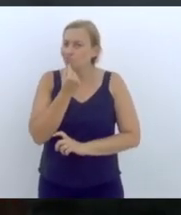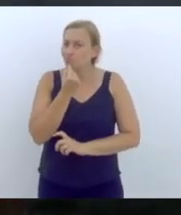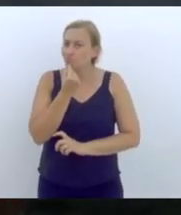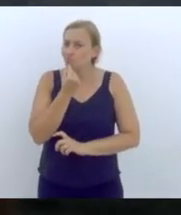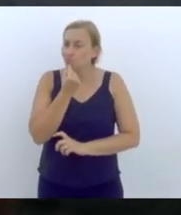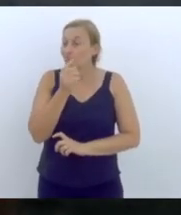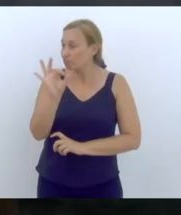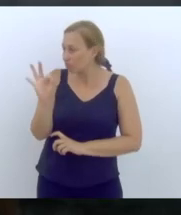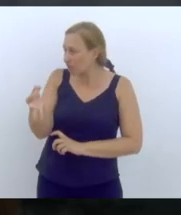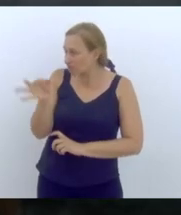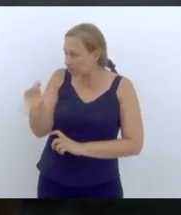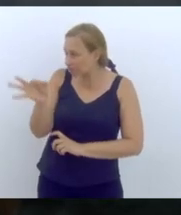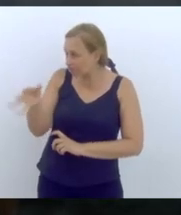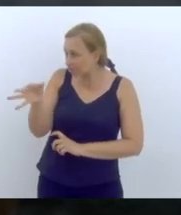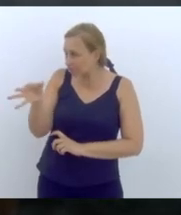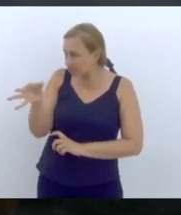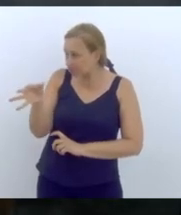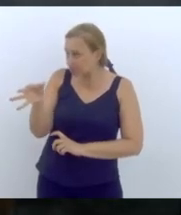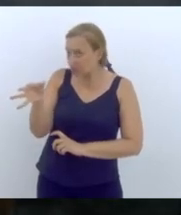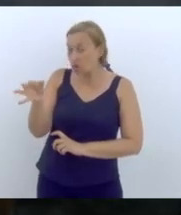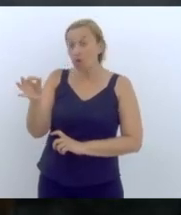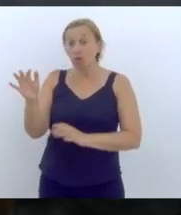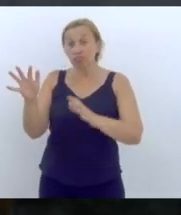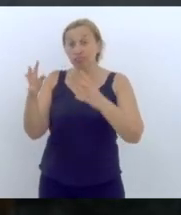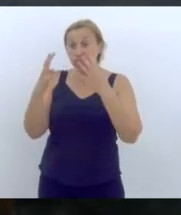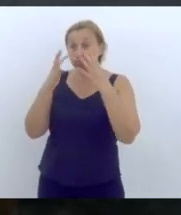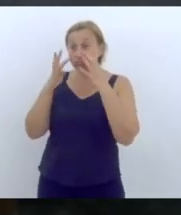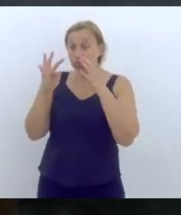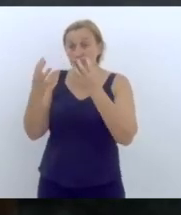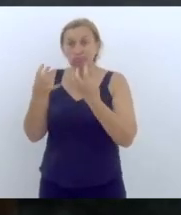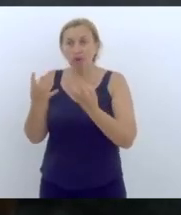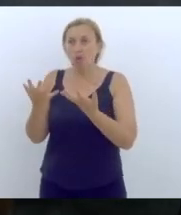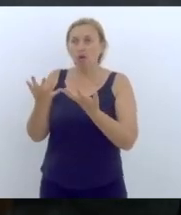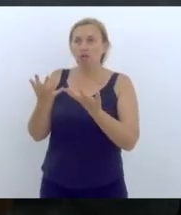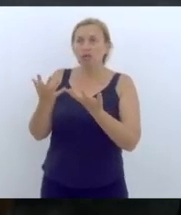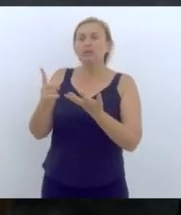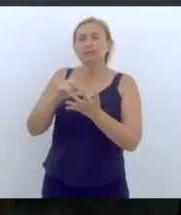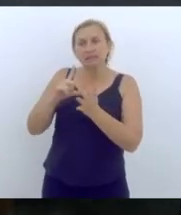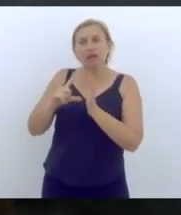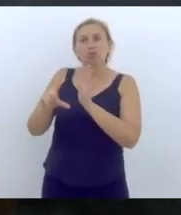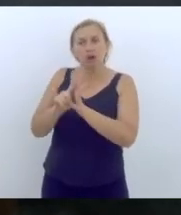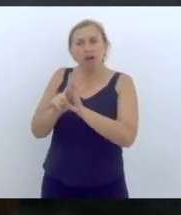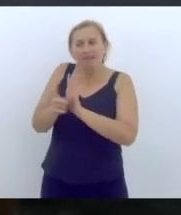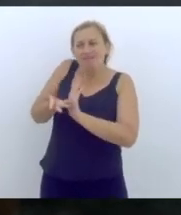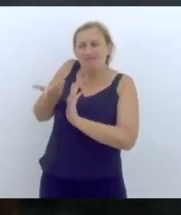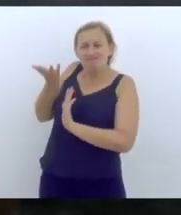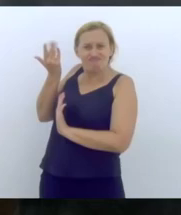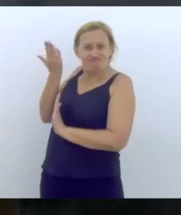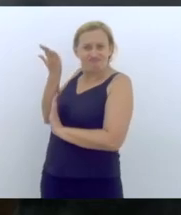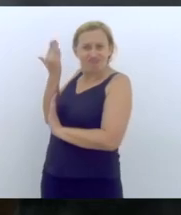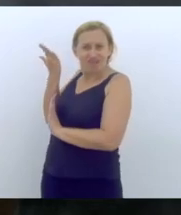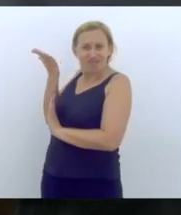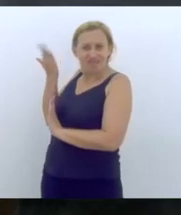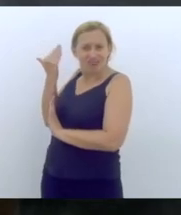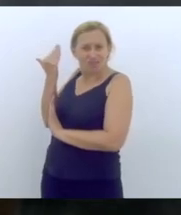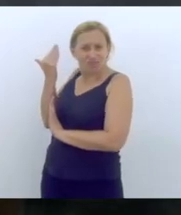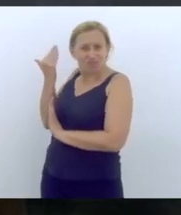está correto quando chama atenção para a existência de uma legislação anterior que versa